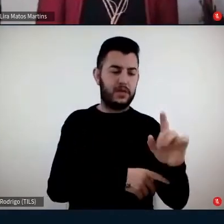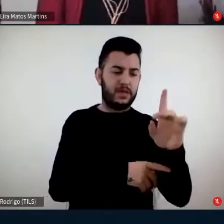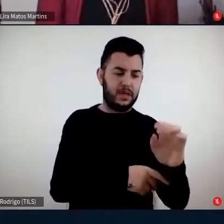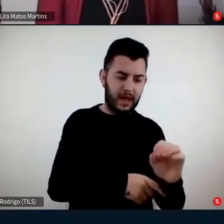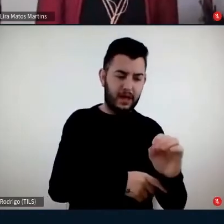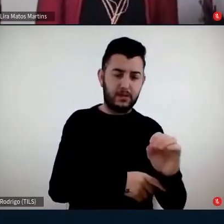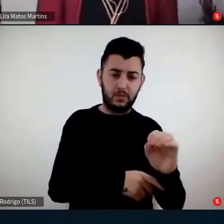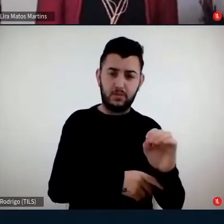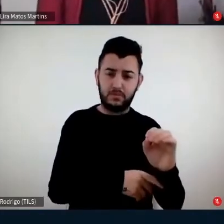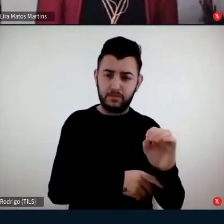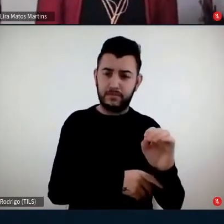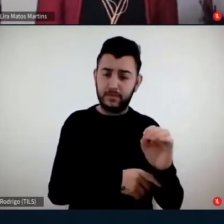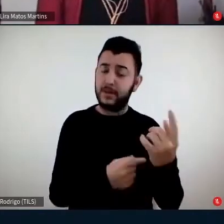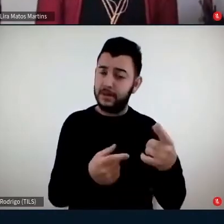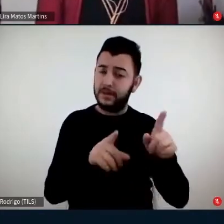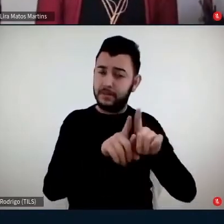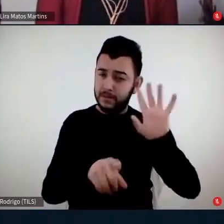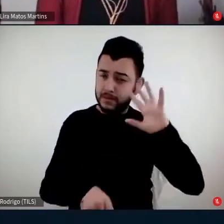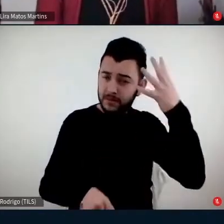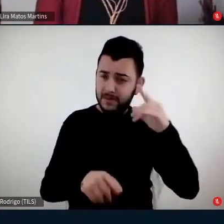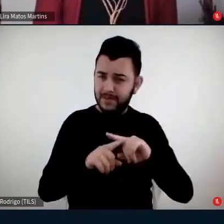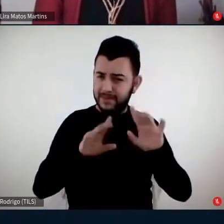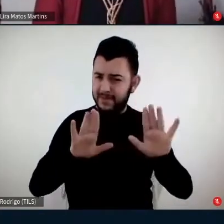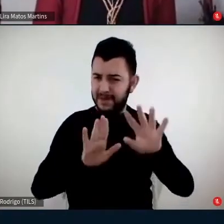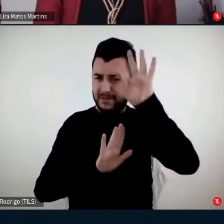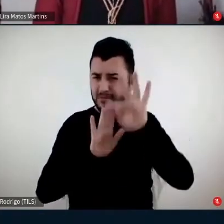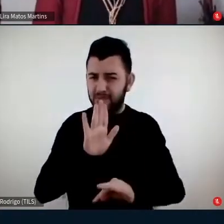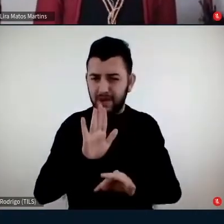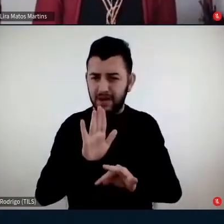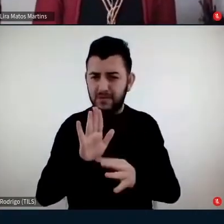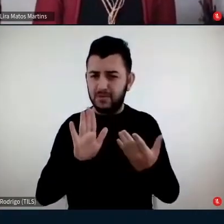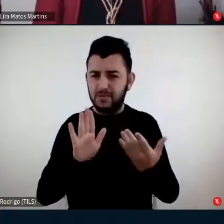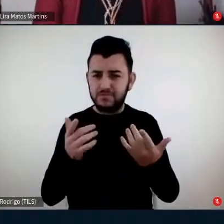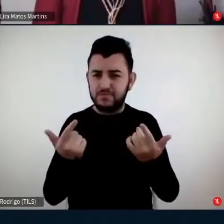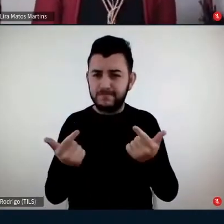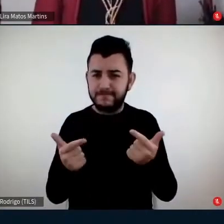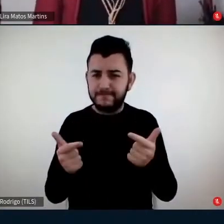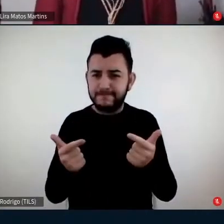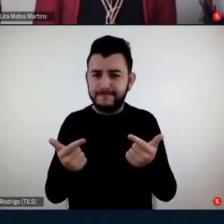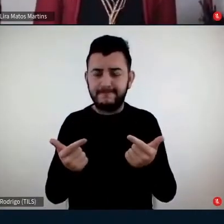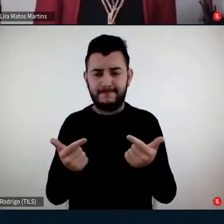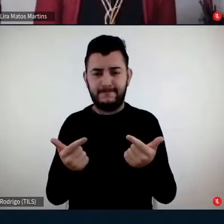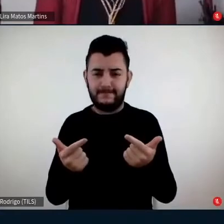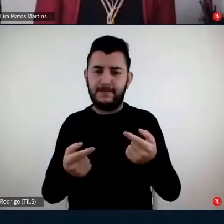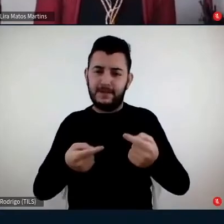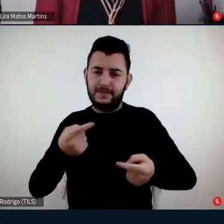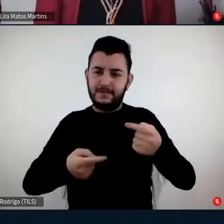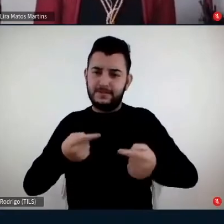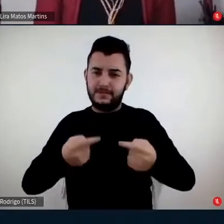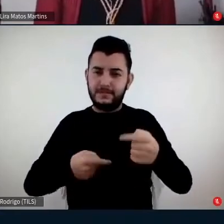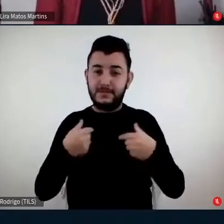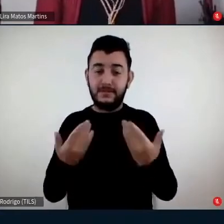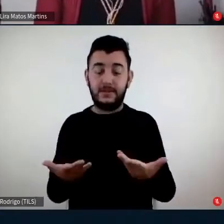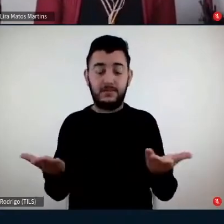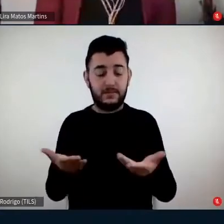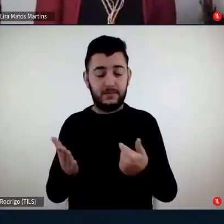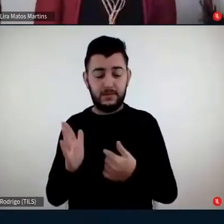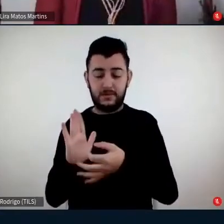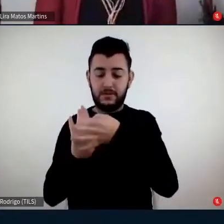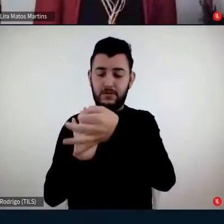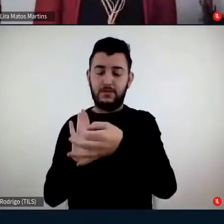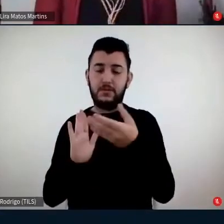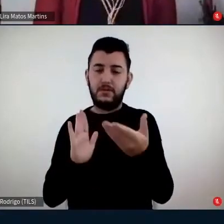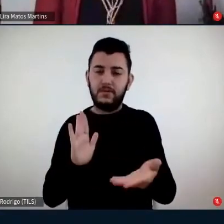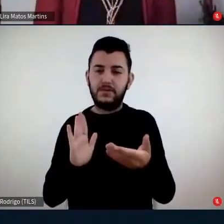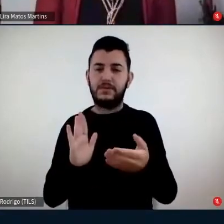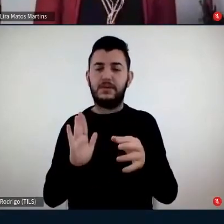essa discussão não vai aparecer no seu texto, tá? Então, assim, a minha sugestão, eu vou te sugerir que